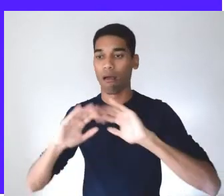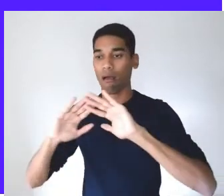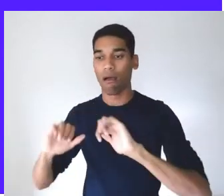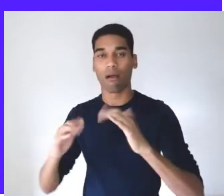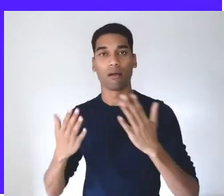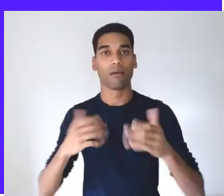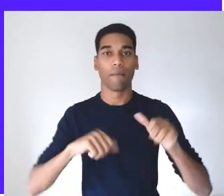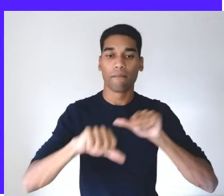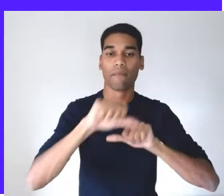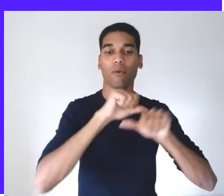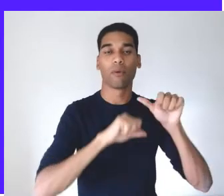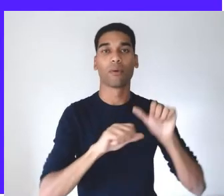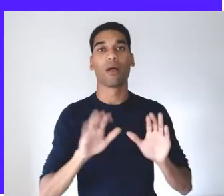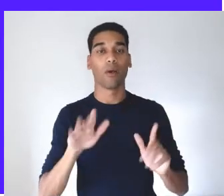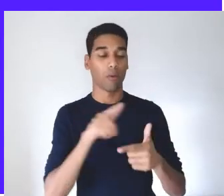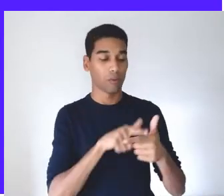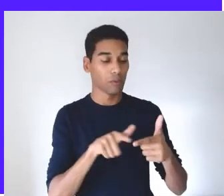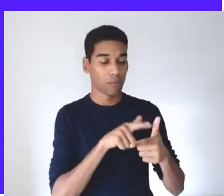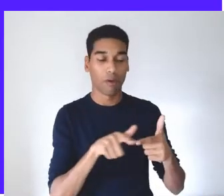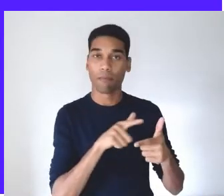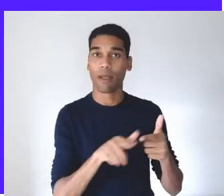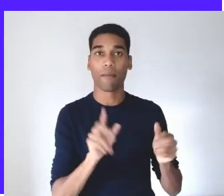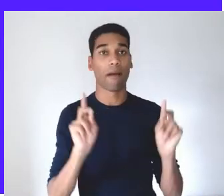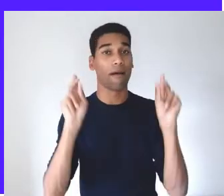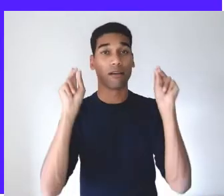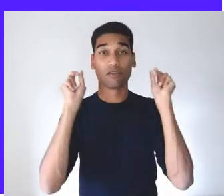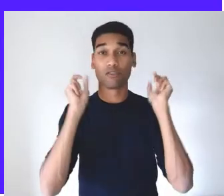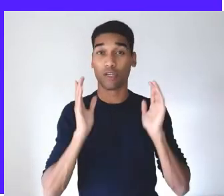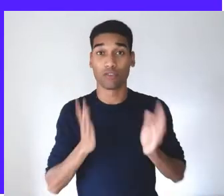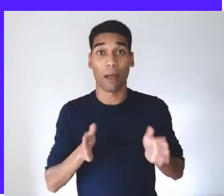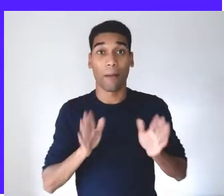novas facetas, você tem